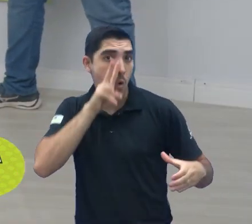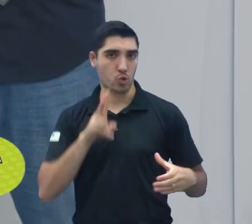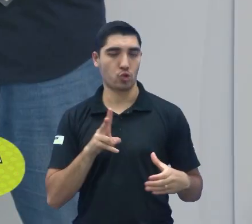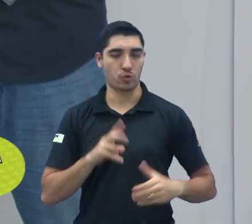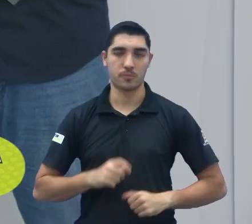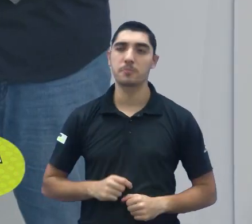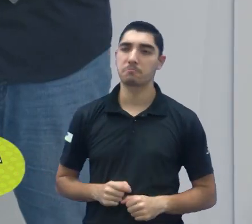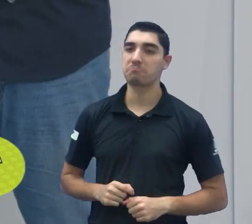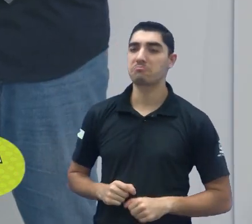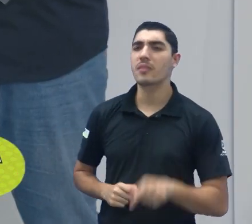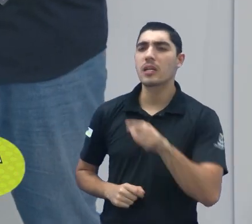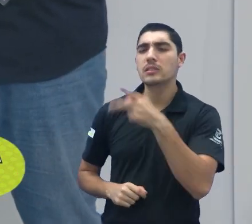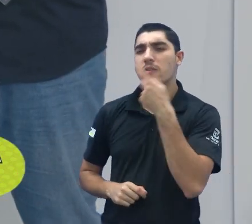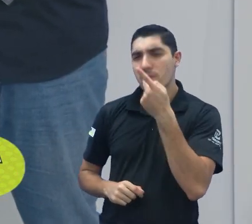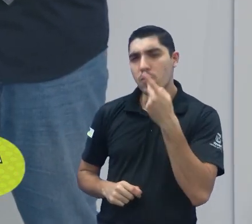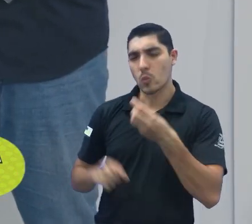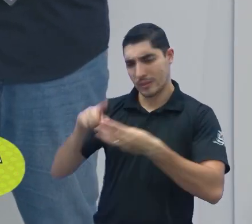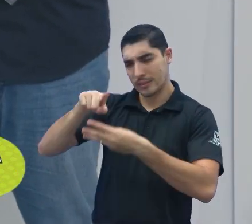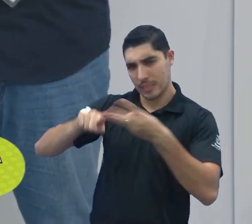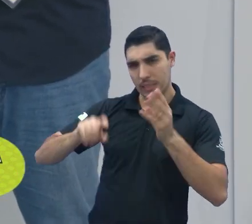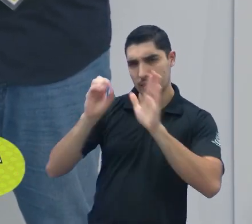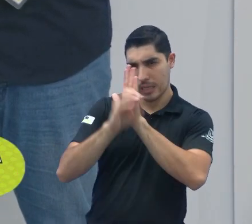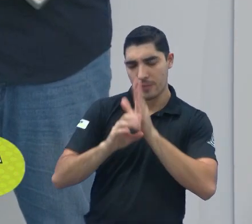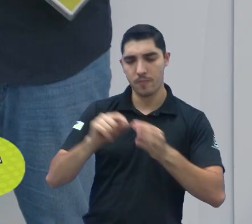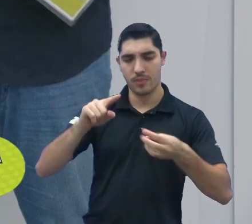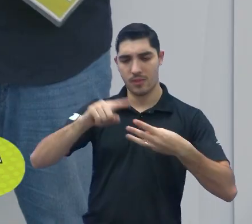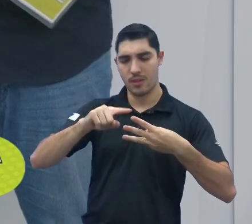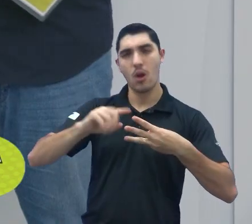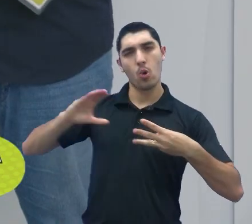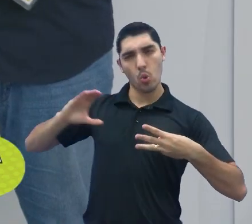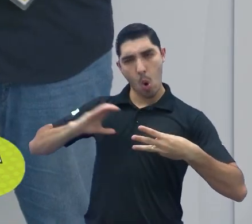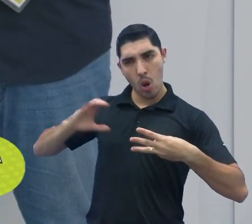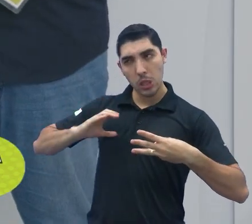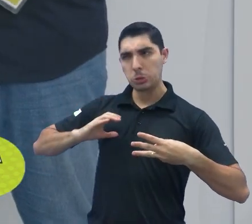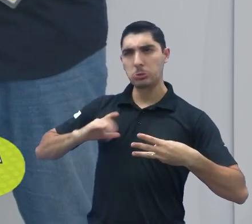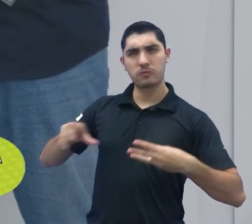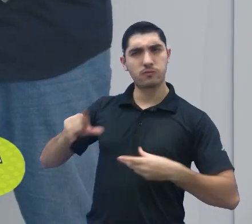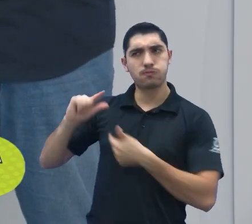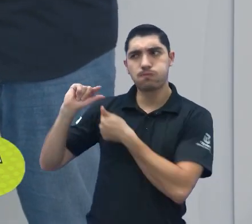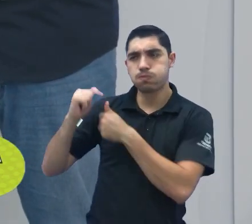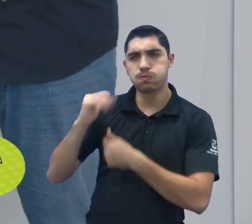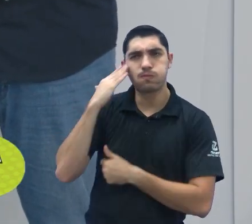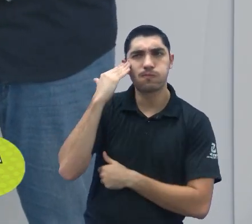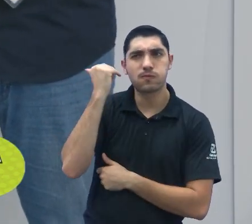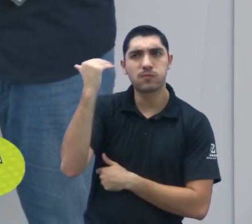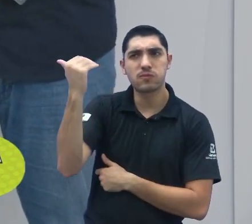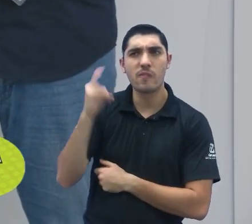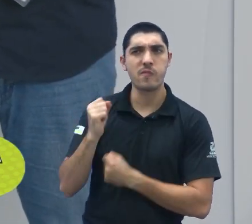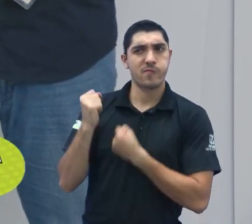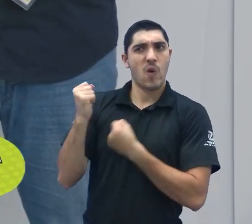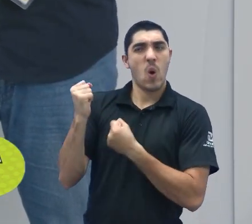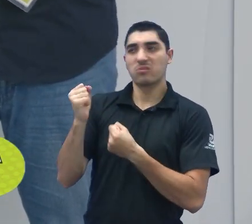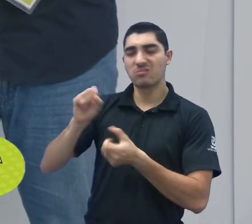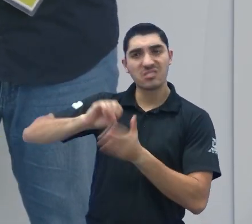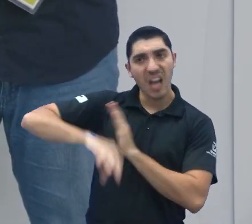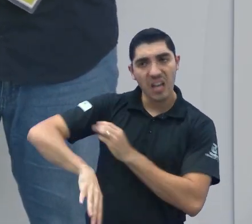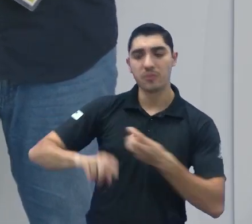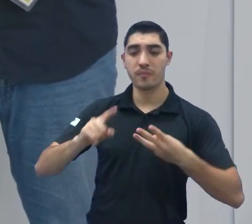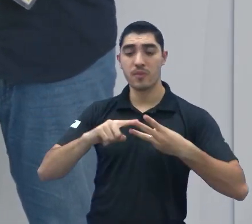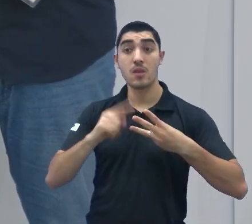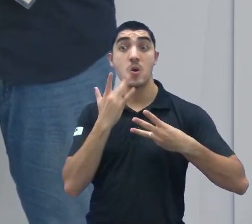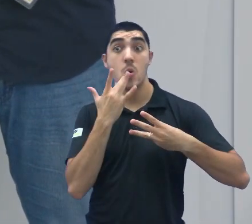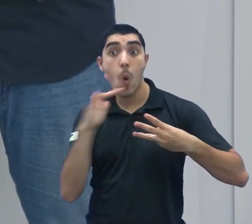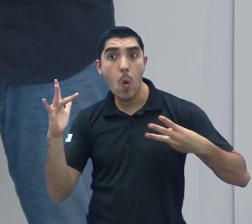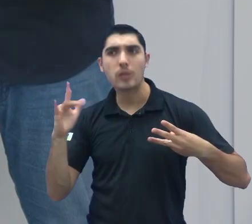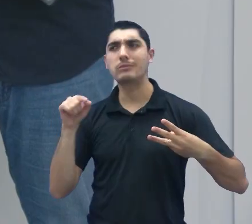aí das baixas, né? Tivemos o Corinthians, tradicional equipe, fortíssima equipe. Ourinhos também, baita